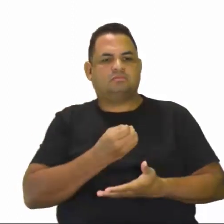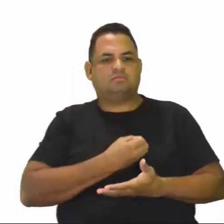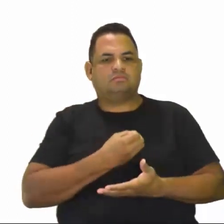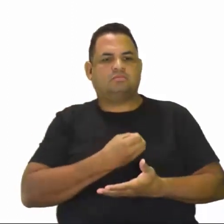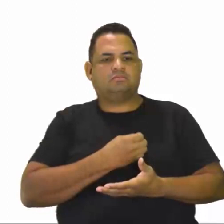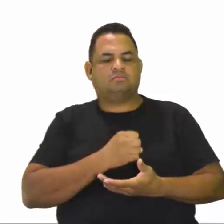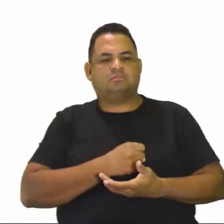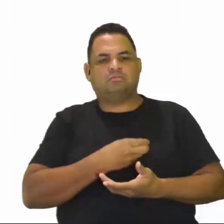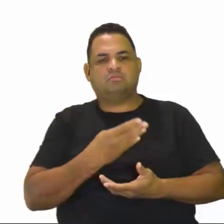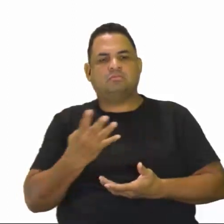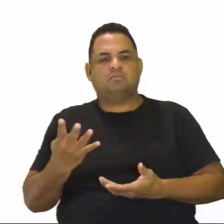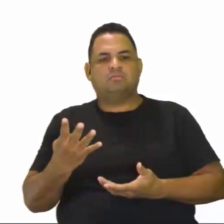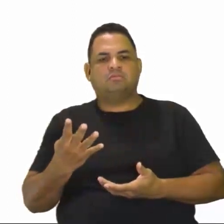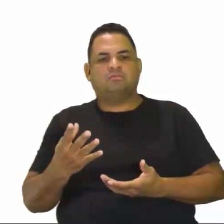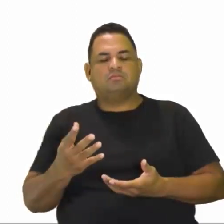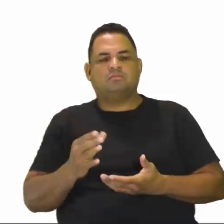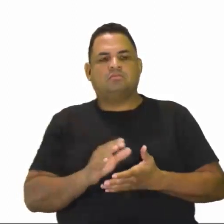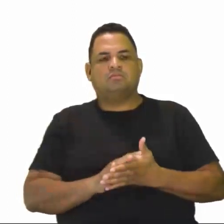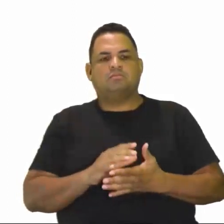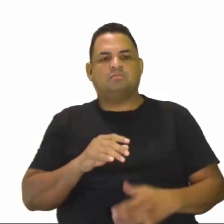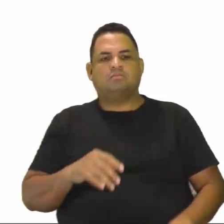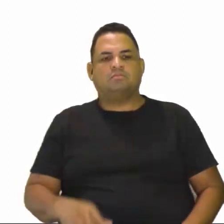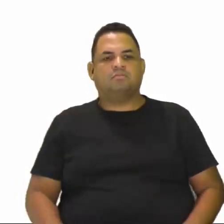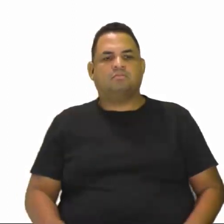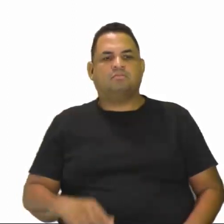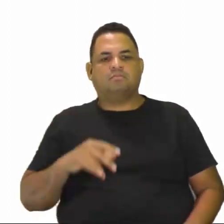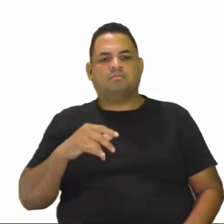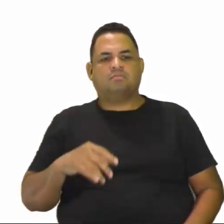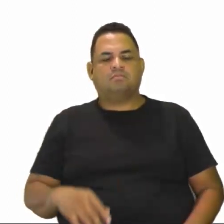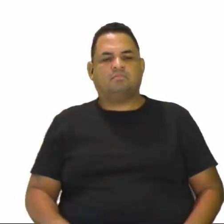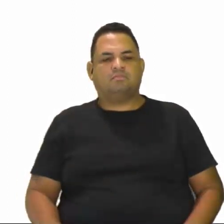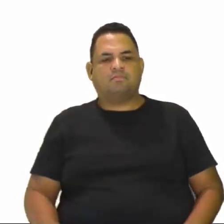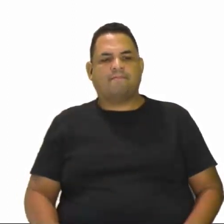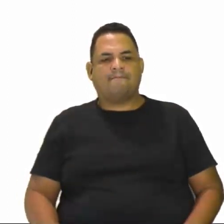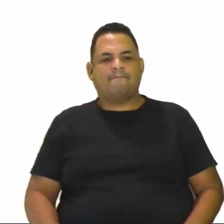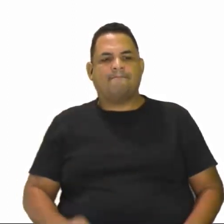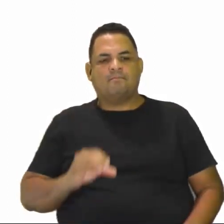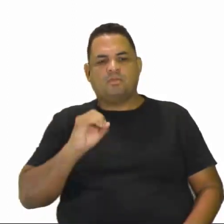da concentração do meu